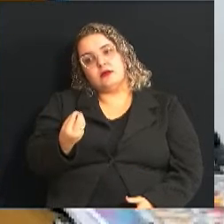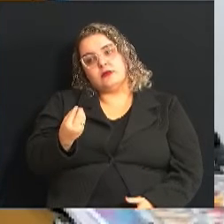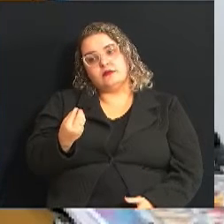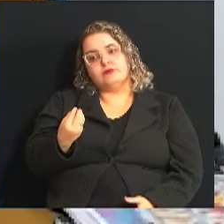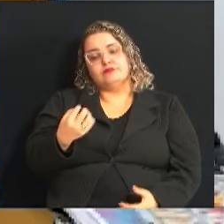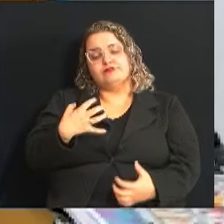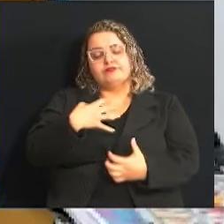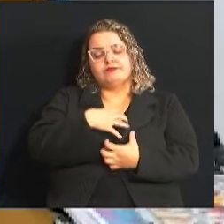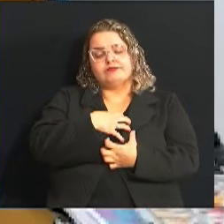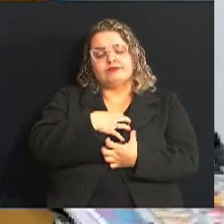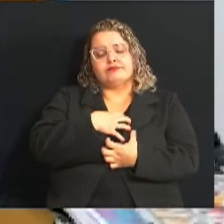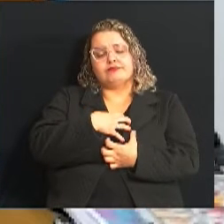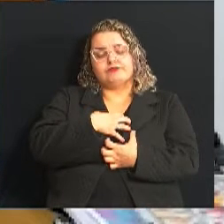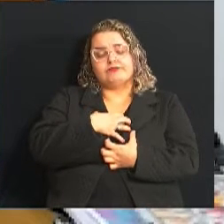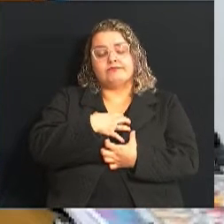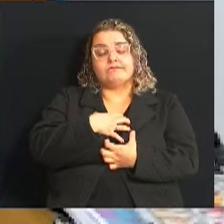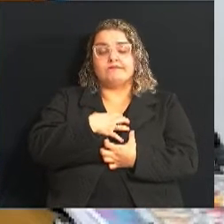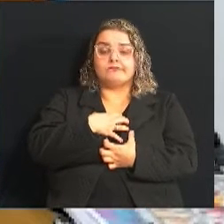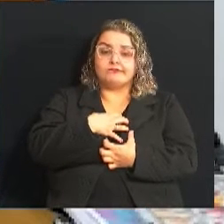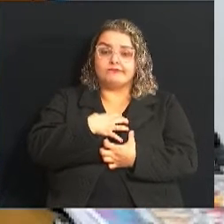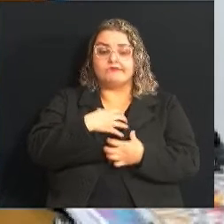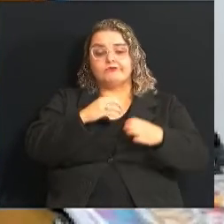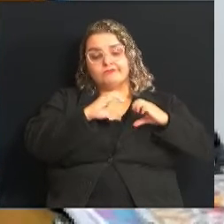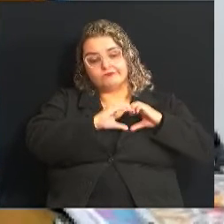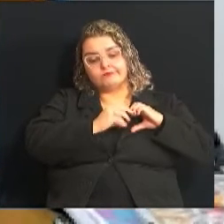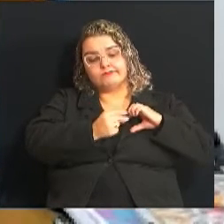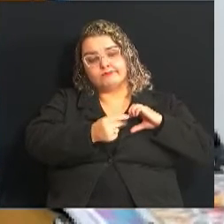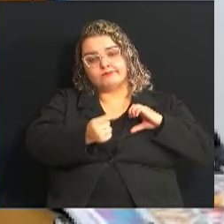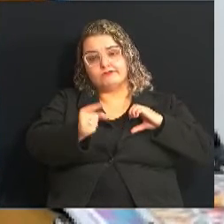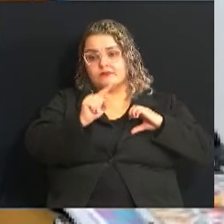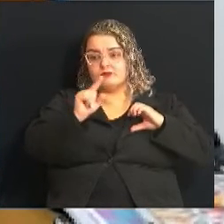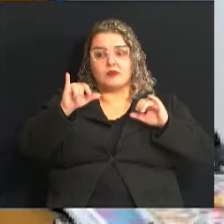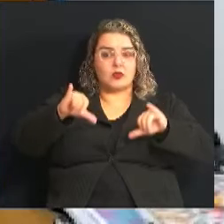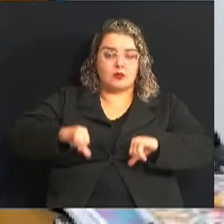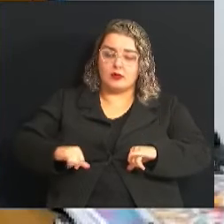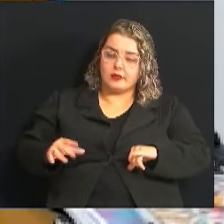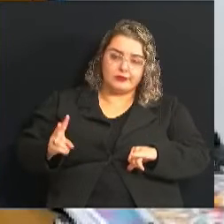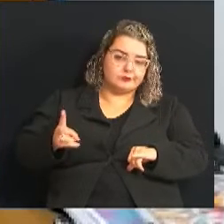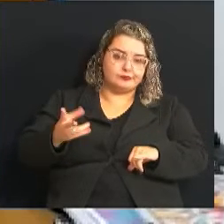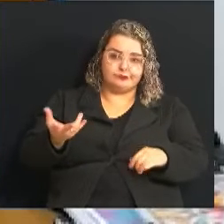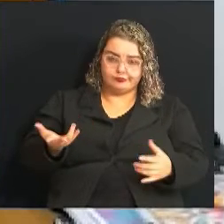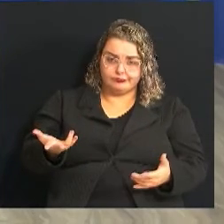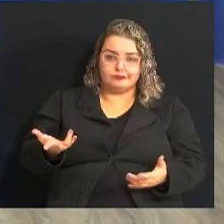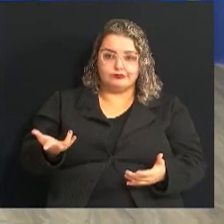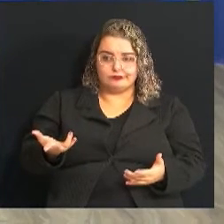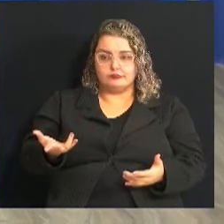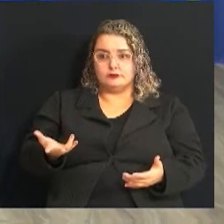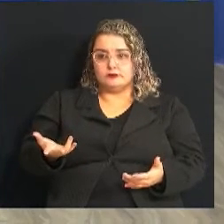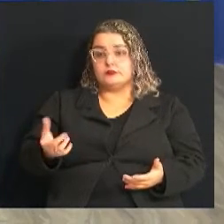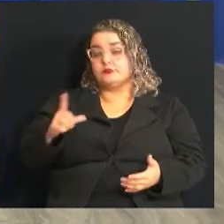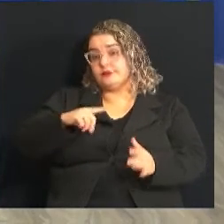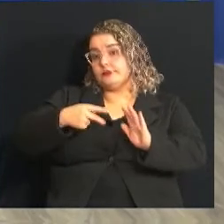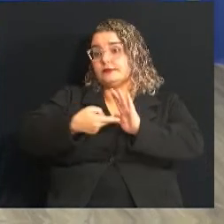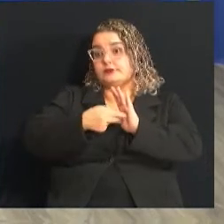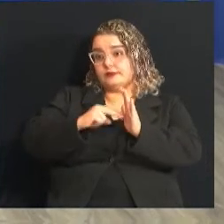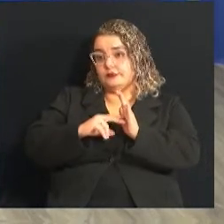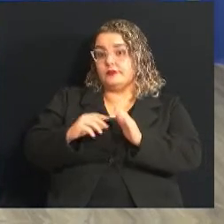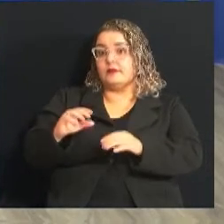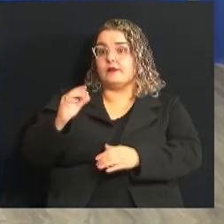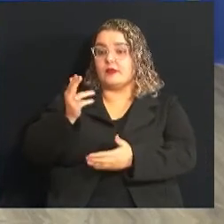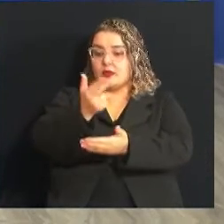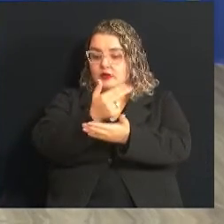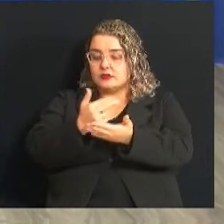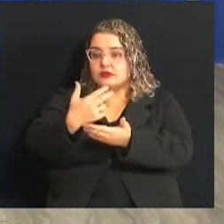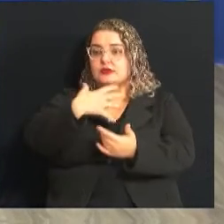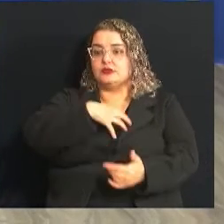que permanece é o amor, né, e não a dor, na verdade. Acaba tendo um significado, né, Cristiane? O desenho, a forma